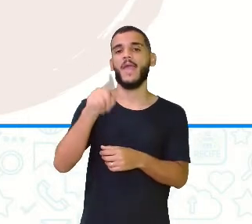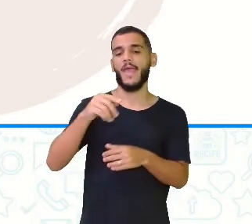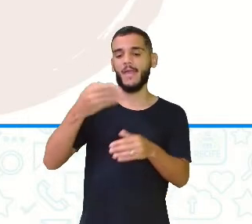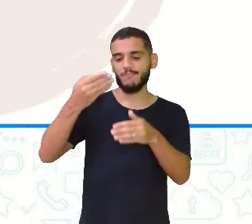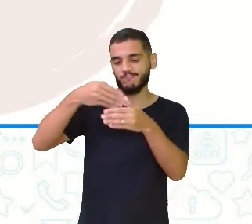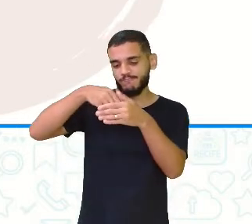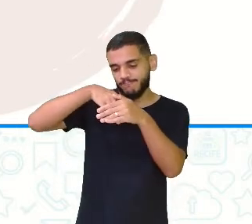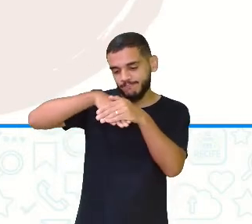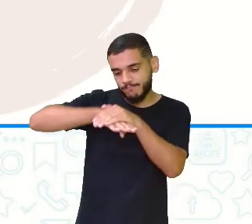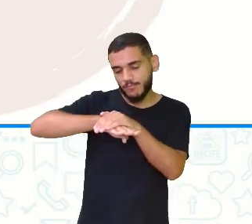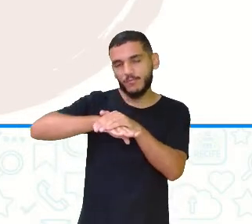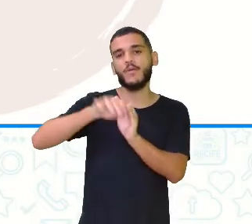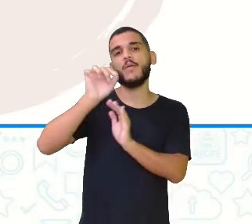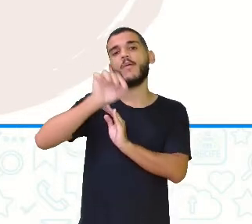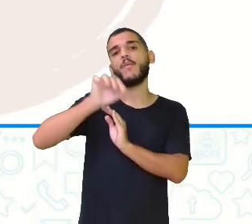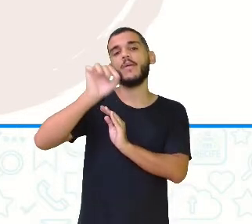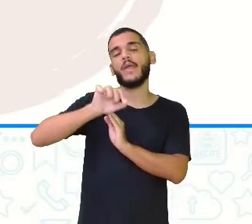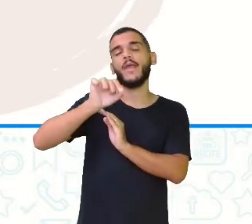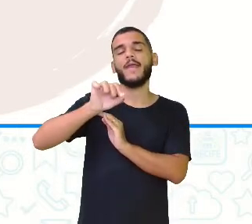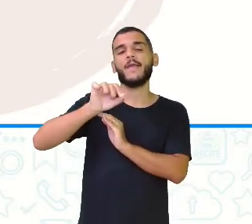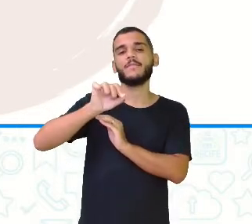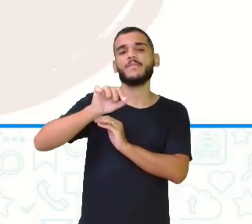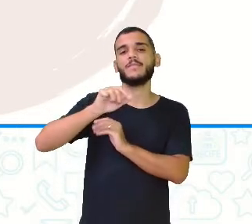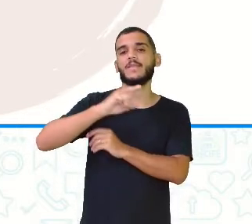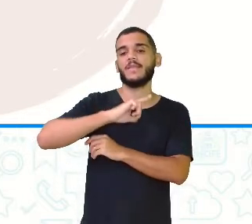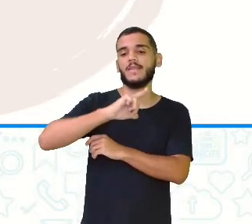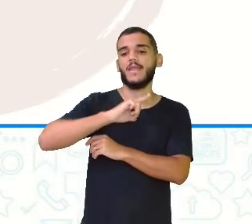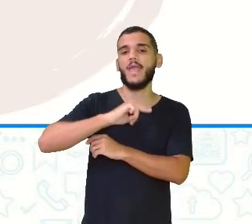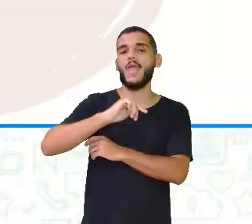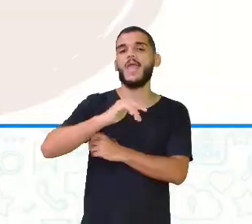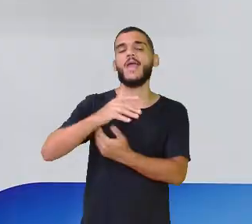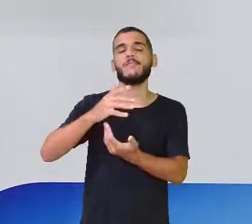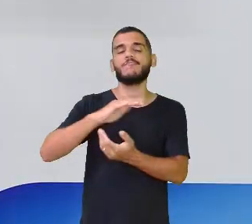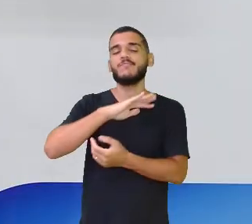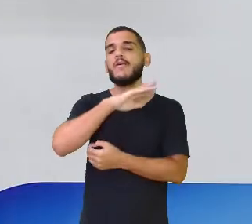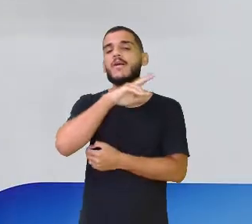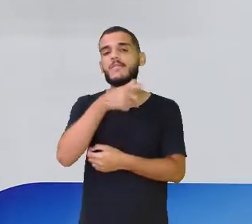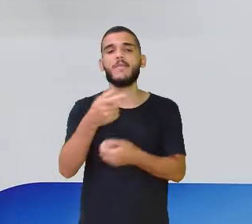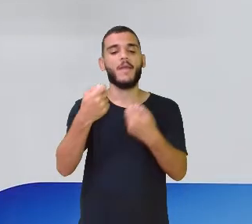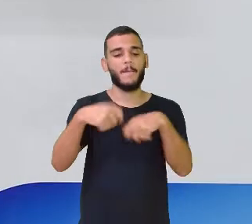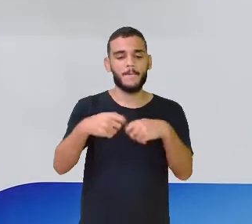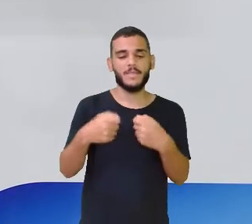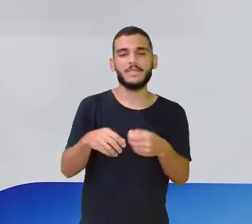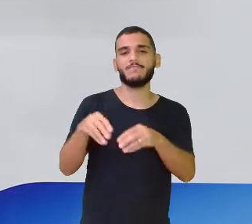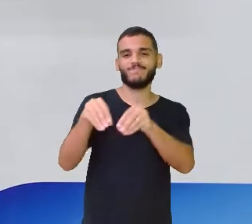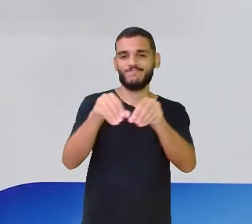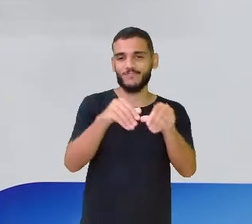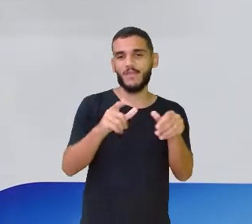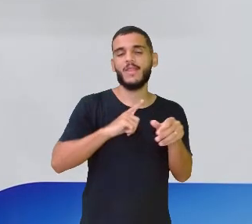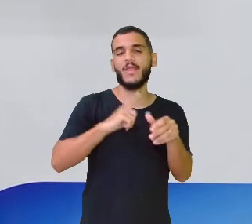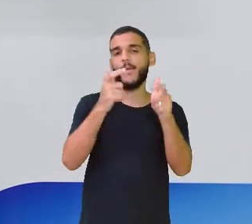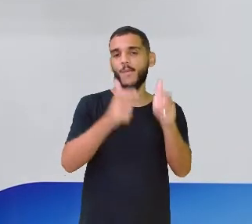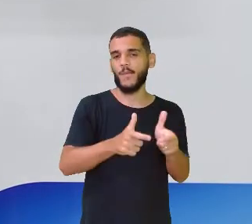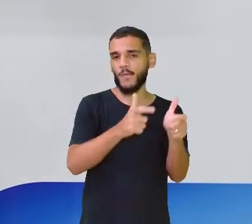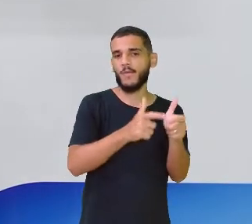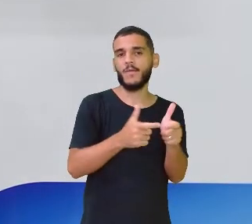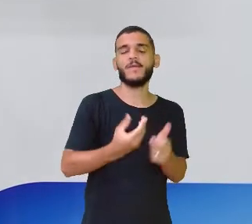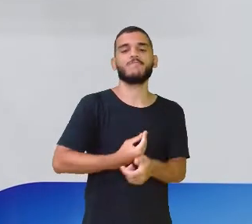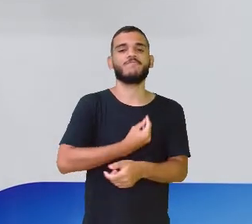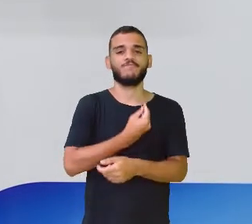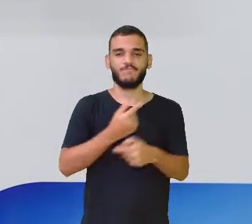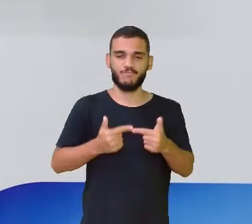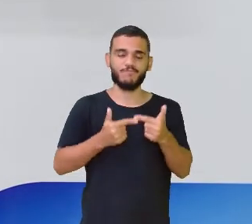esconderijo para alguns organismos. É a casa desses seres, eles precisam desse solo para ter um local para poder